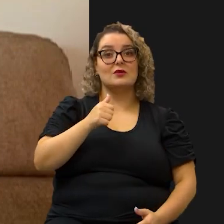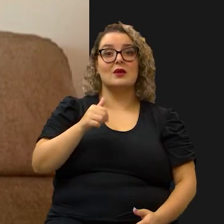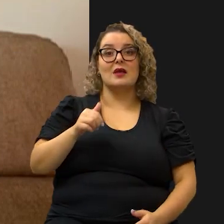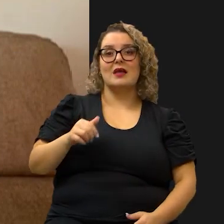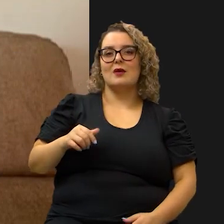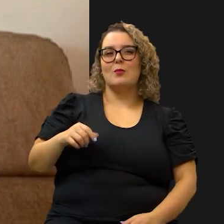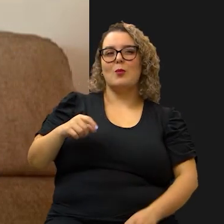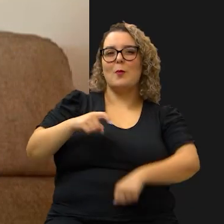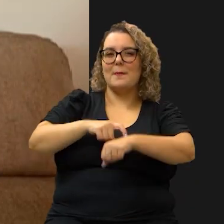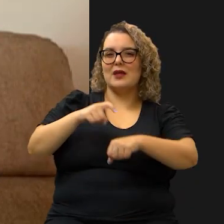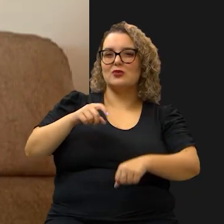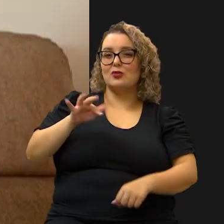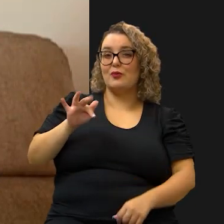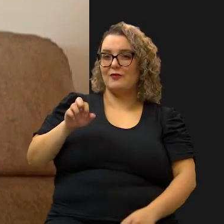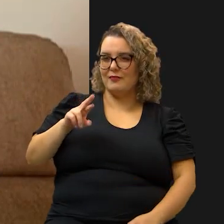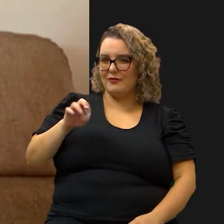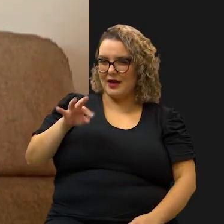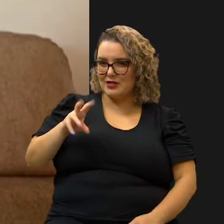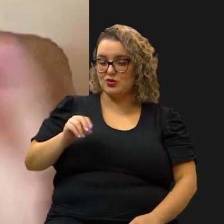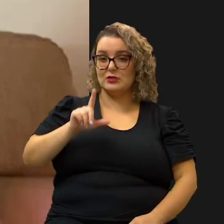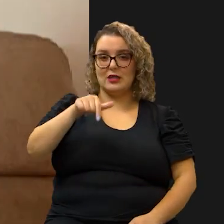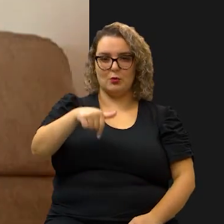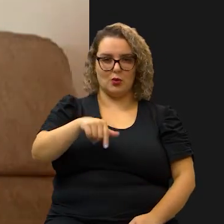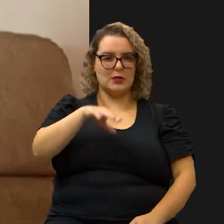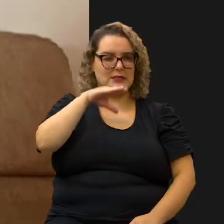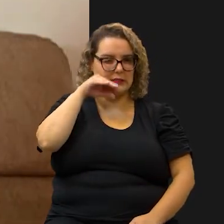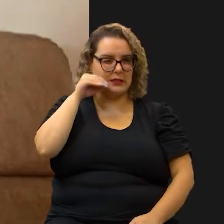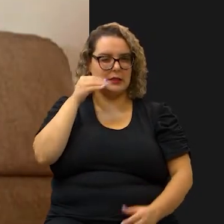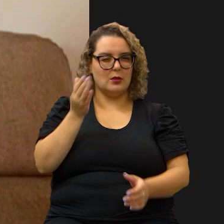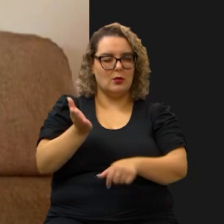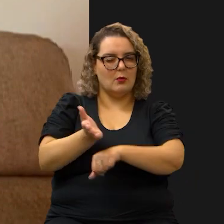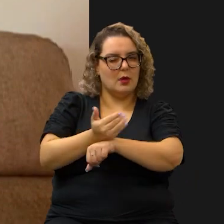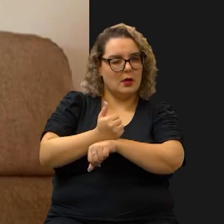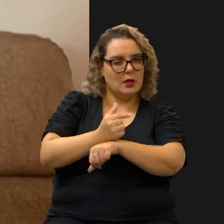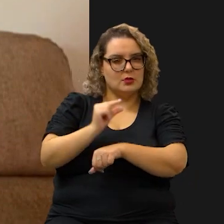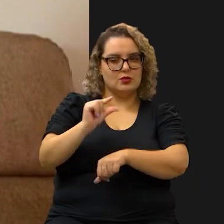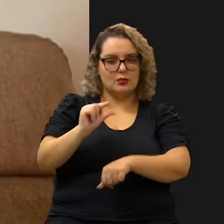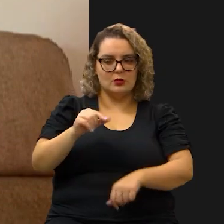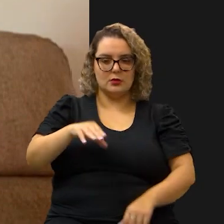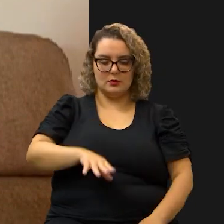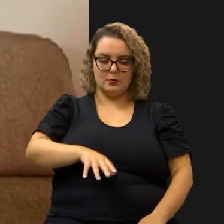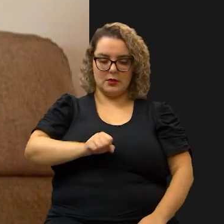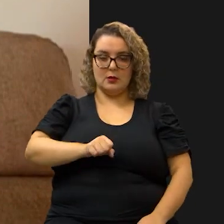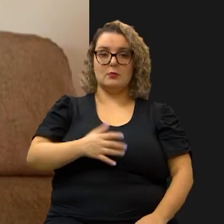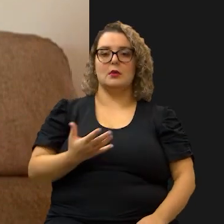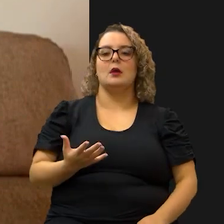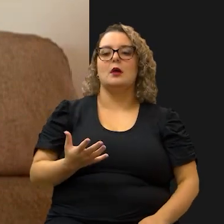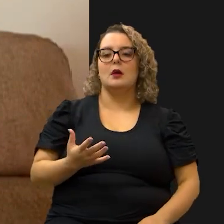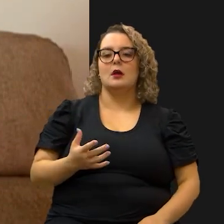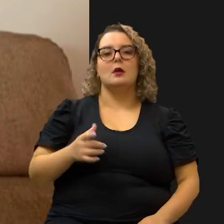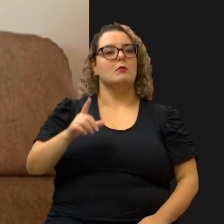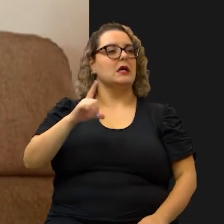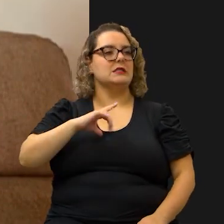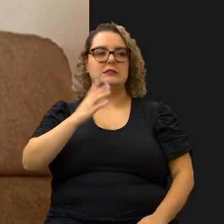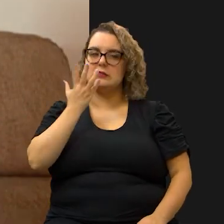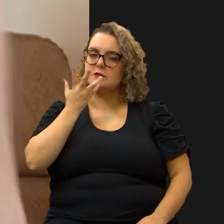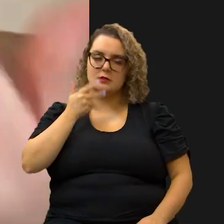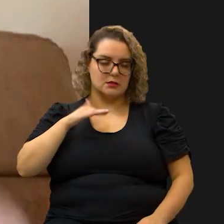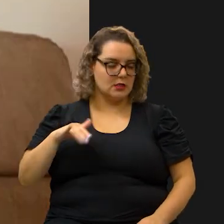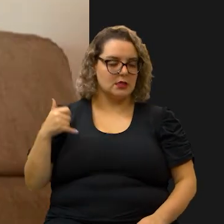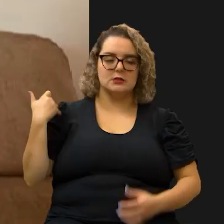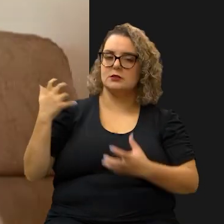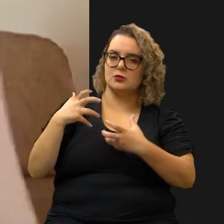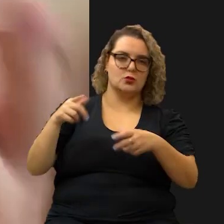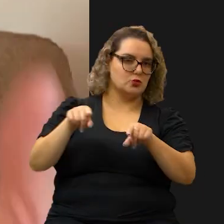nas mulheres em idade fértil, ou seja, após a puberdade e até um pouco até antes da menopausa, mas